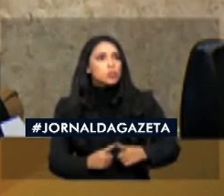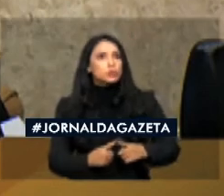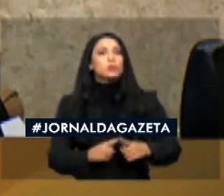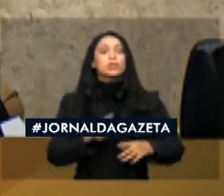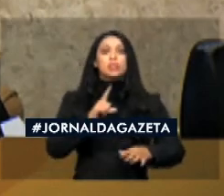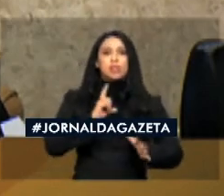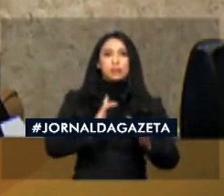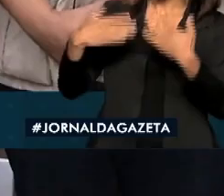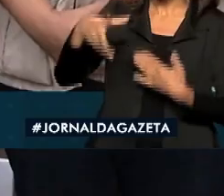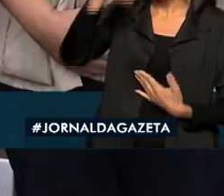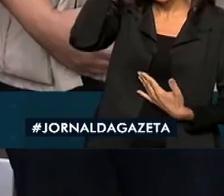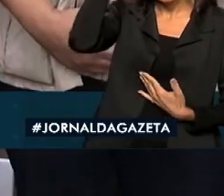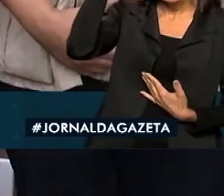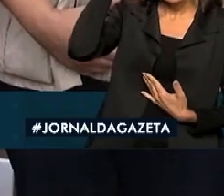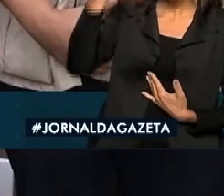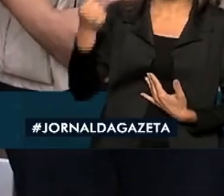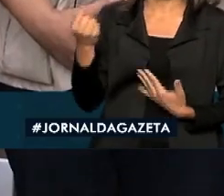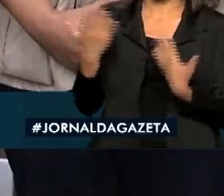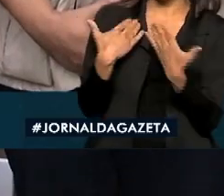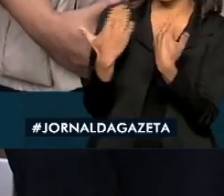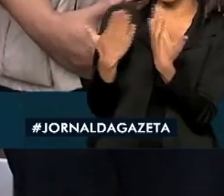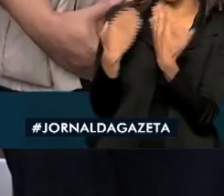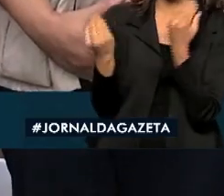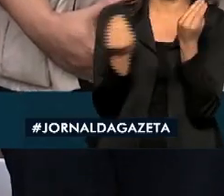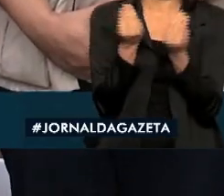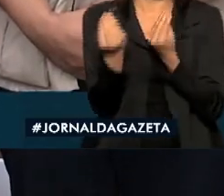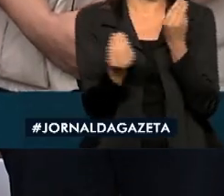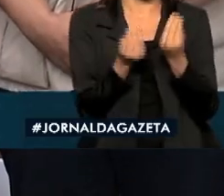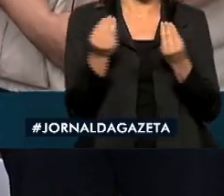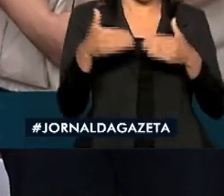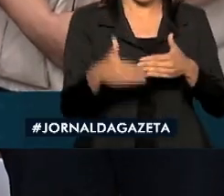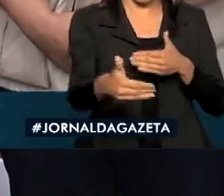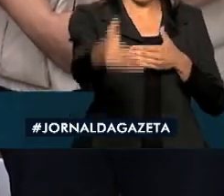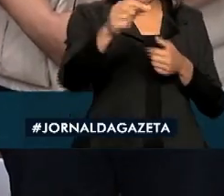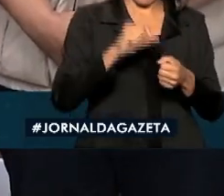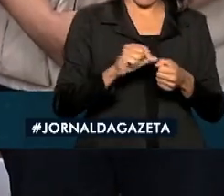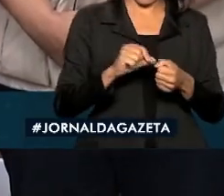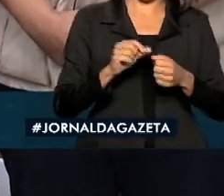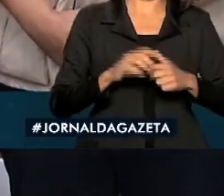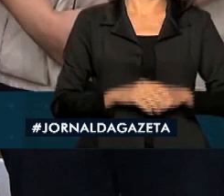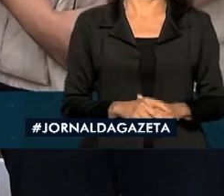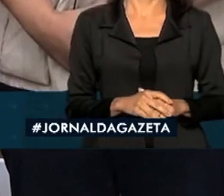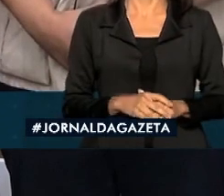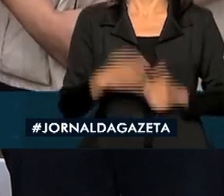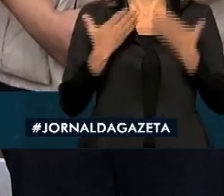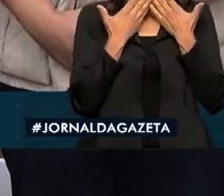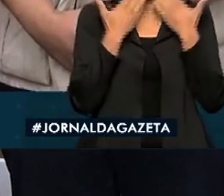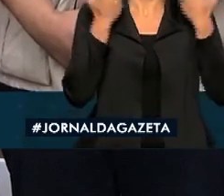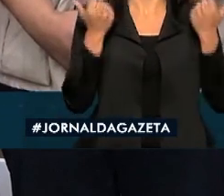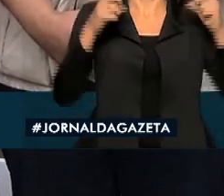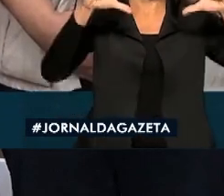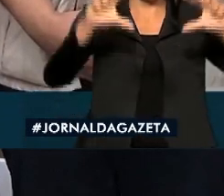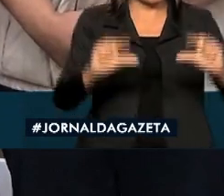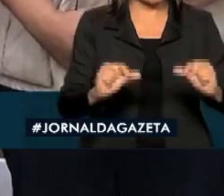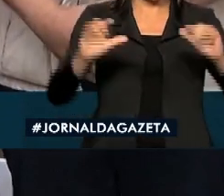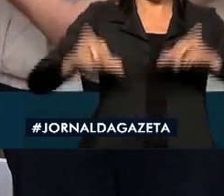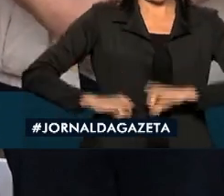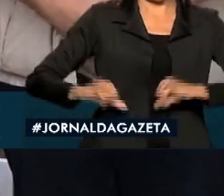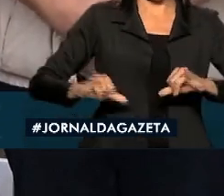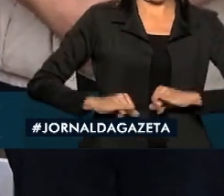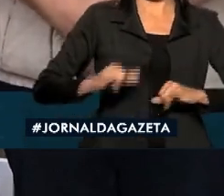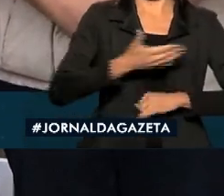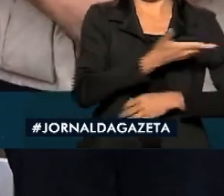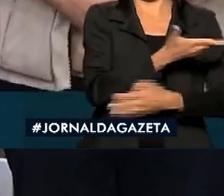Supremo Tribunal Federal, o presidente da República, Jair Bolsonaro, do PL, que por tradição participa do evento,